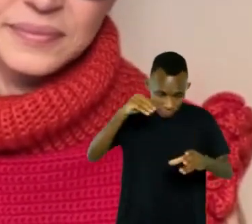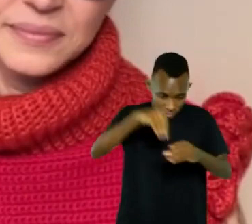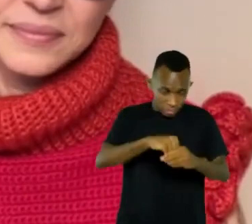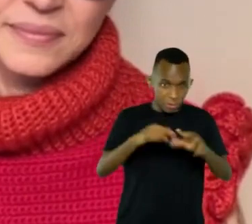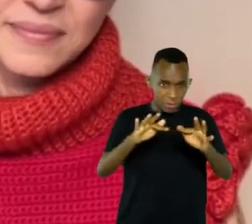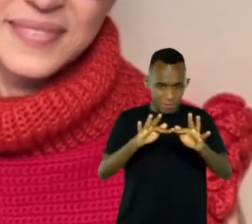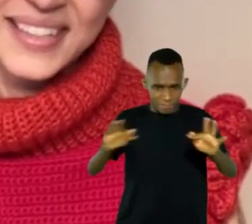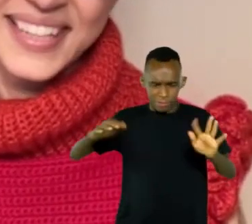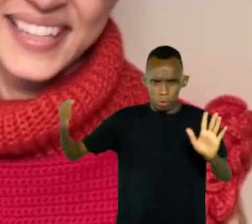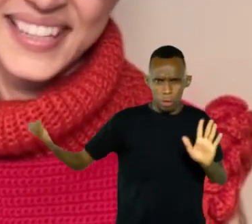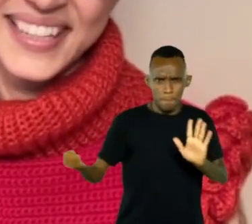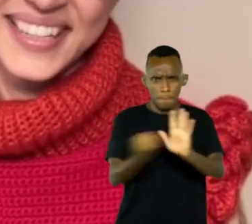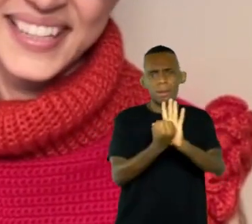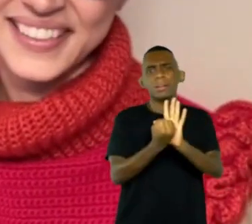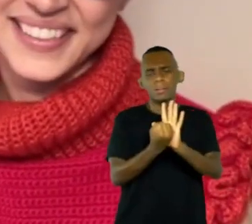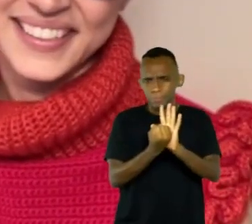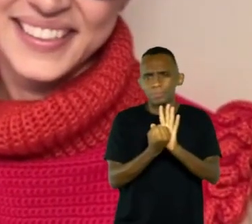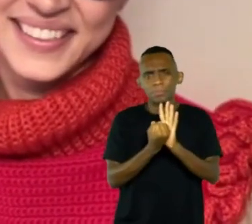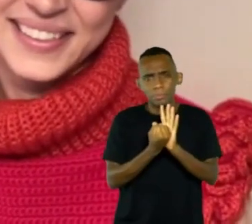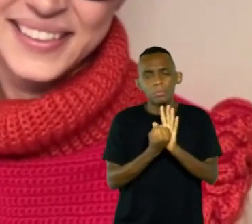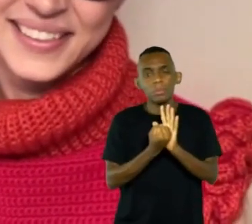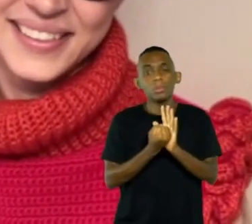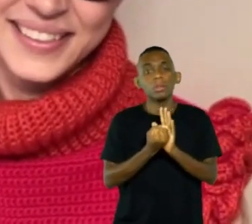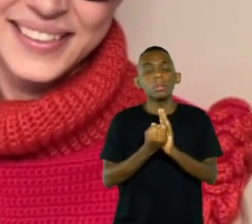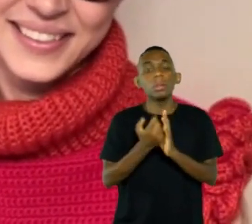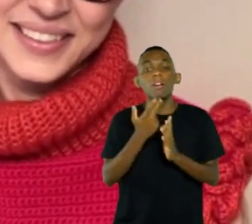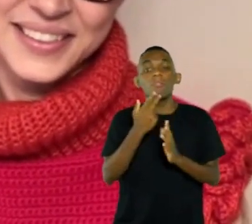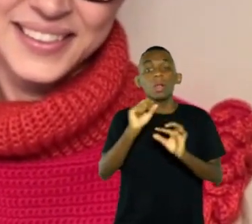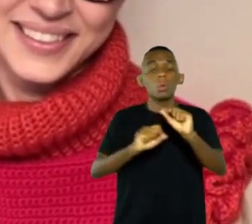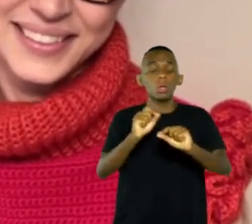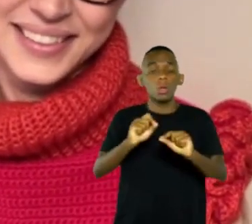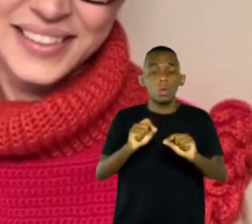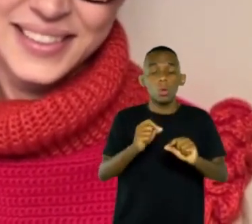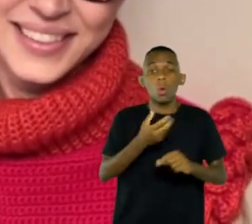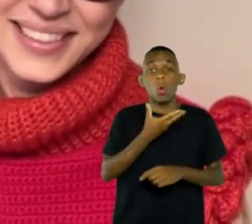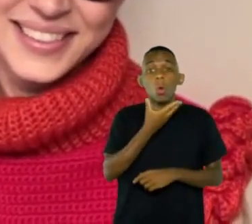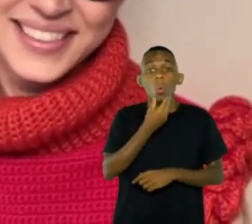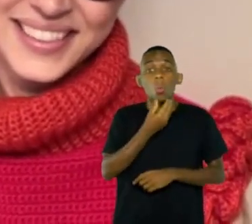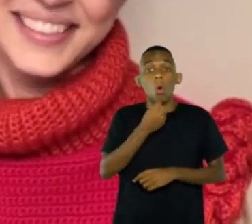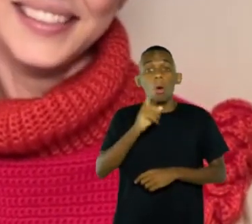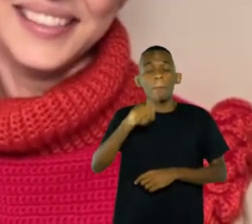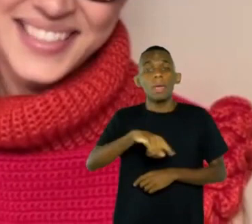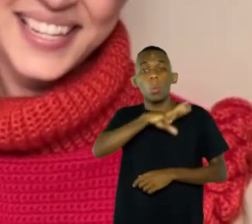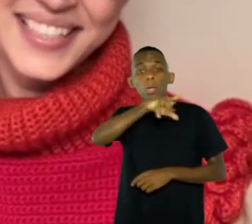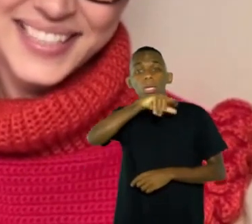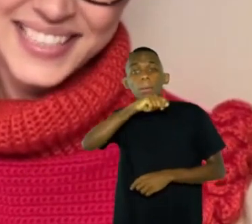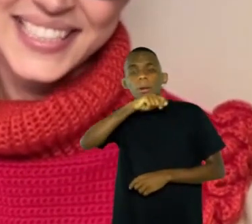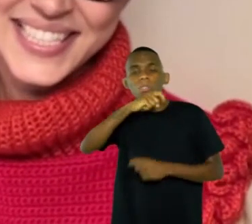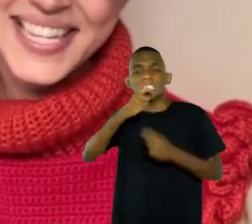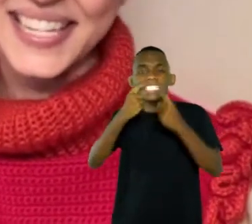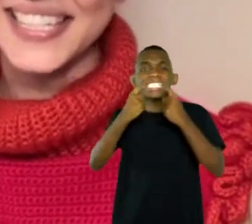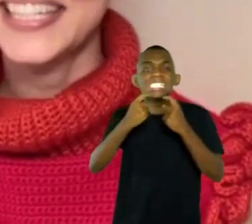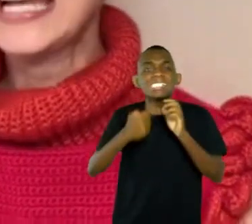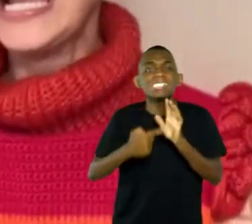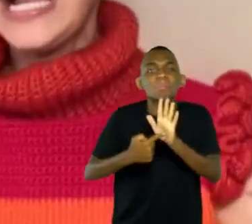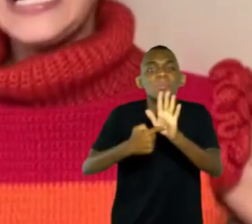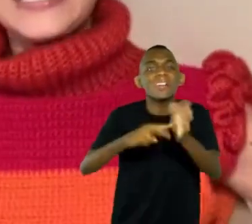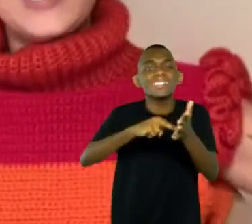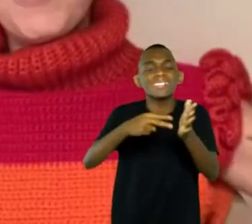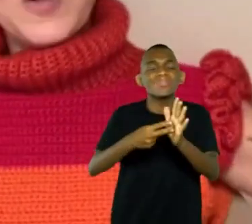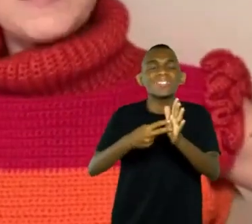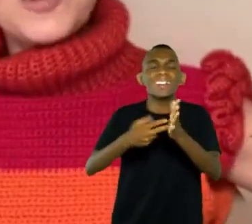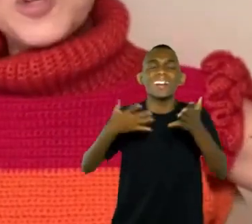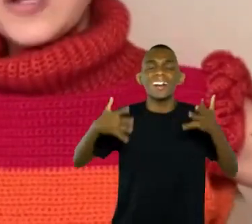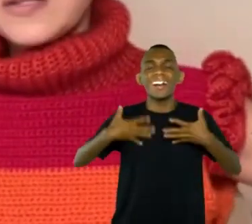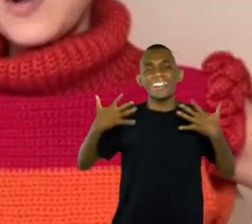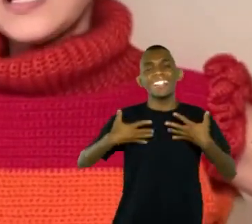marcante que fala: o homem é o único animal que mostra os dentes em sinal de alegria. É, é. A